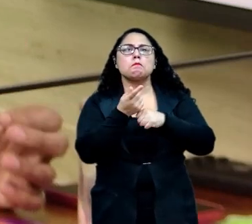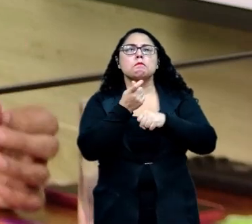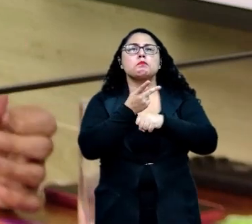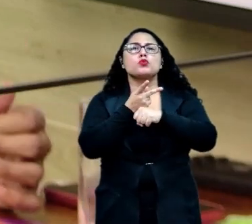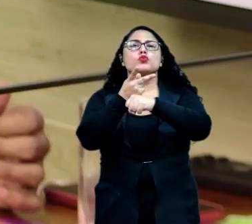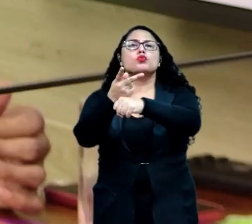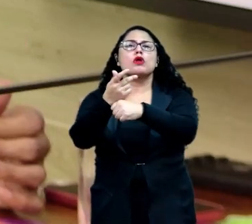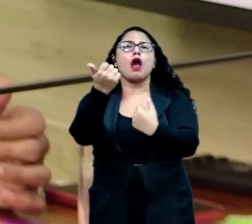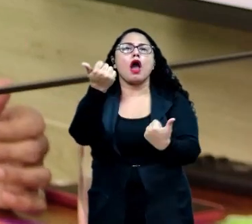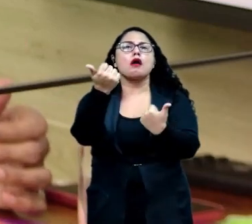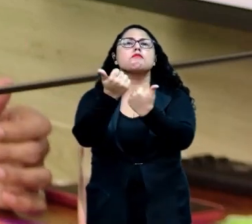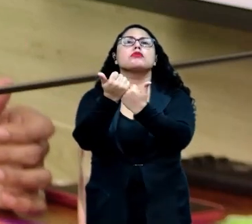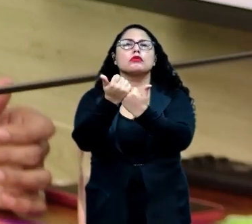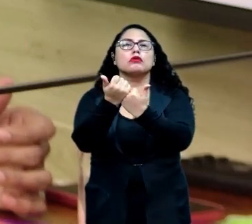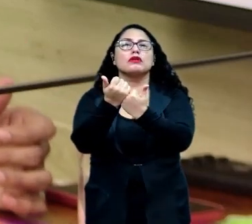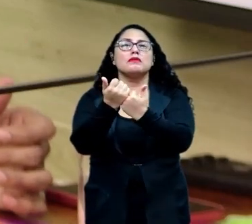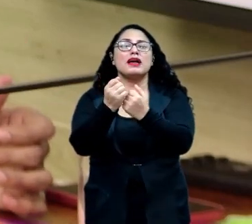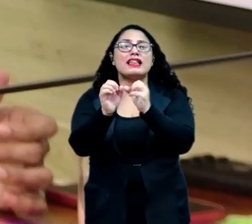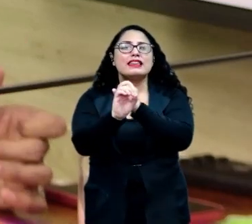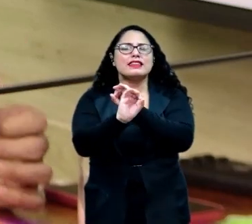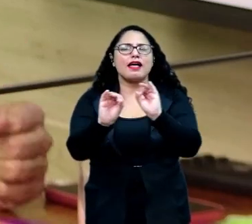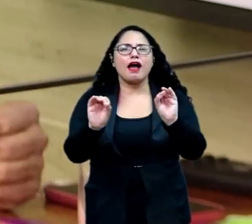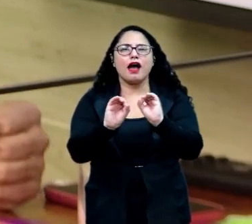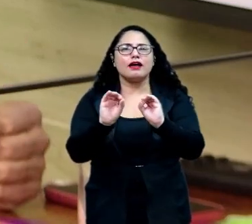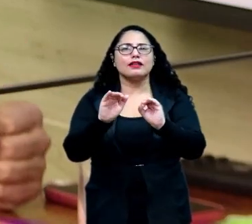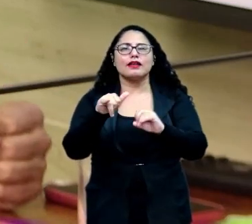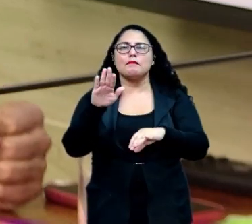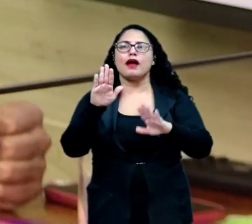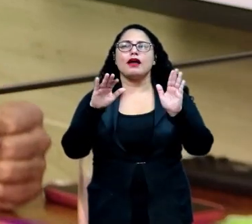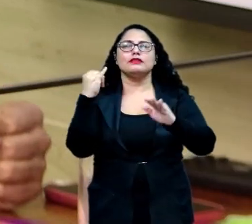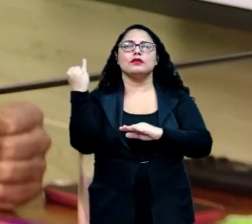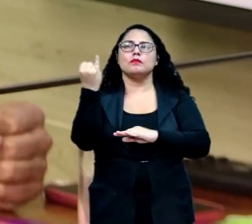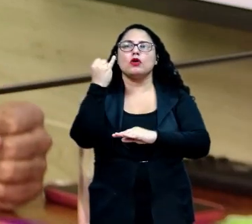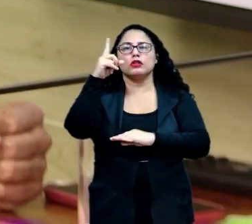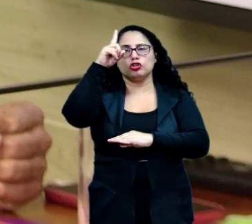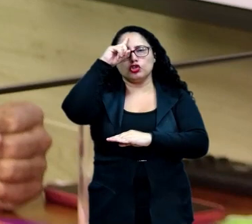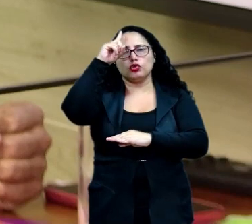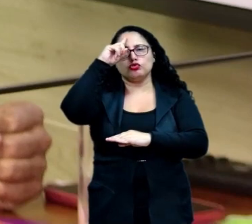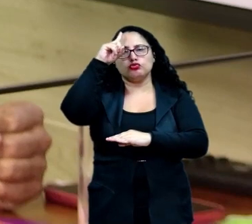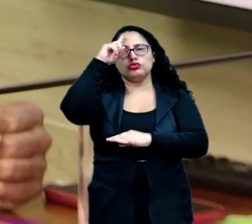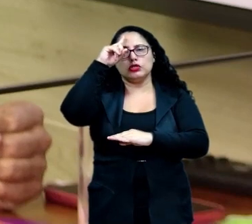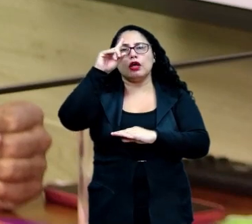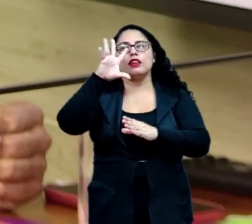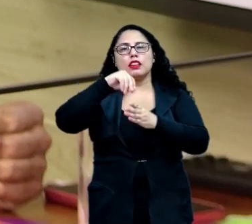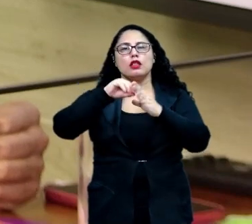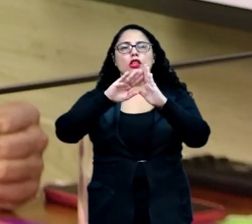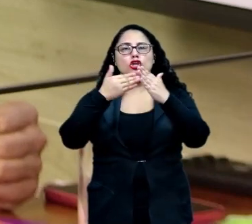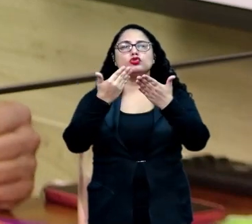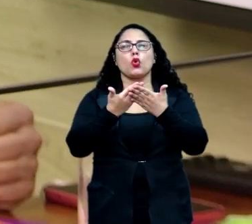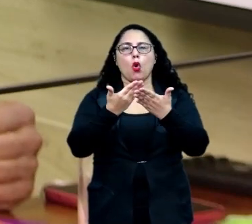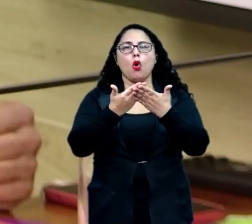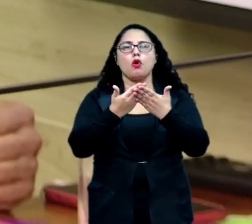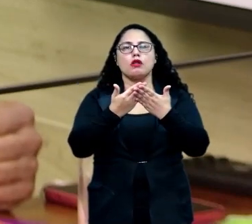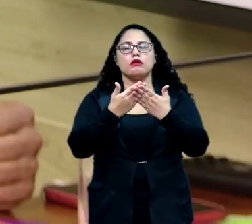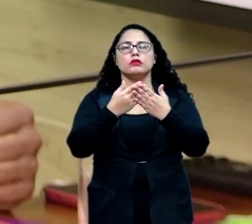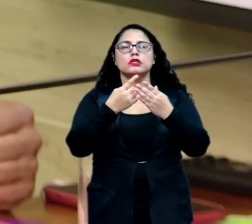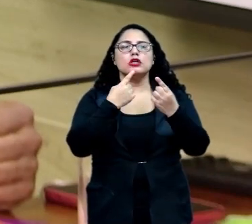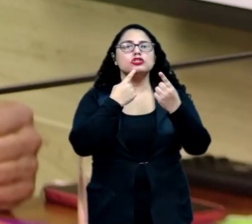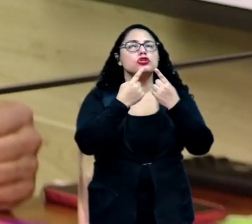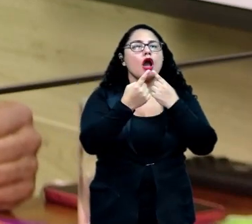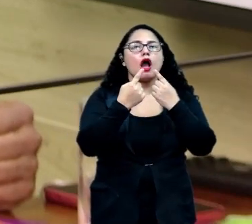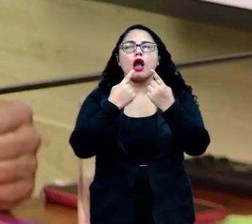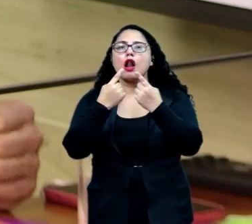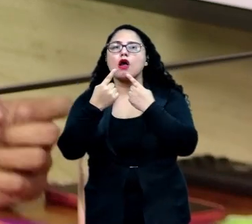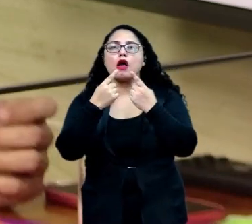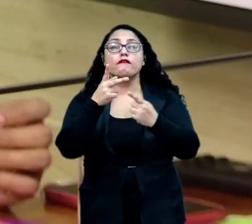apoio. Mas nada é mais importante do que o dia a dia da escola. De você dialogar,